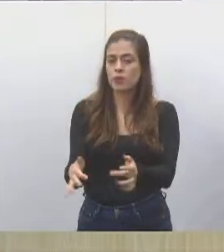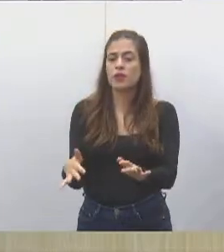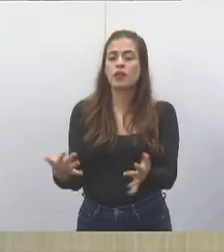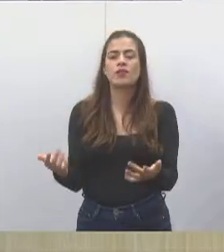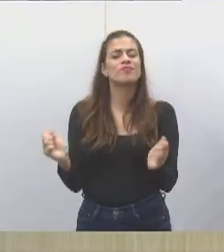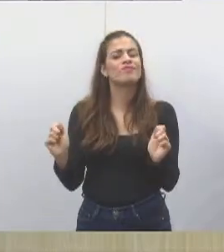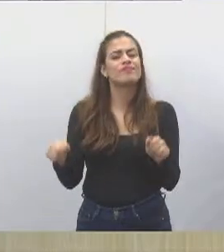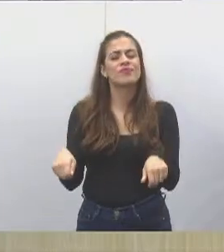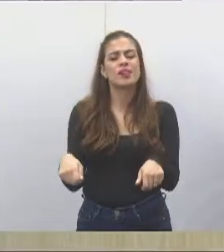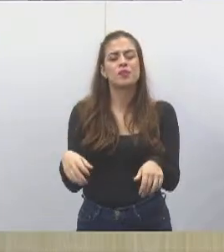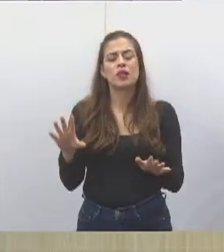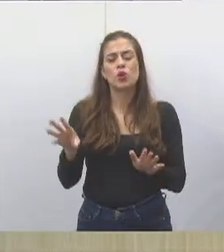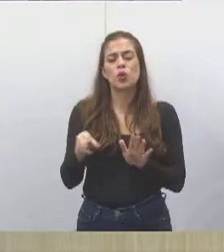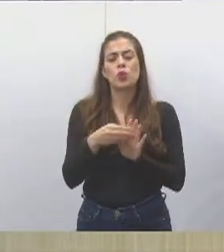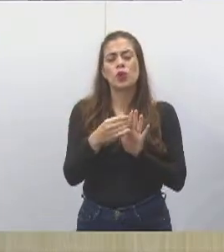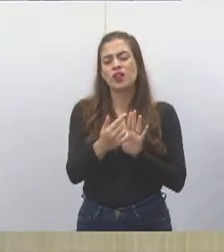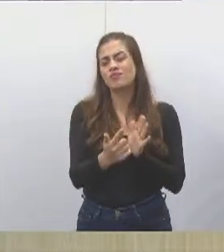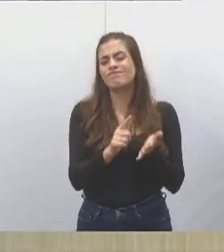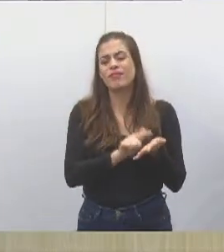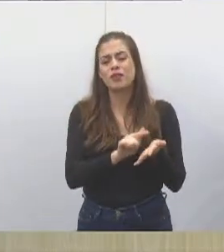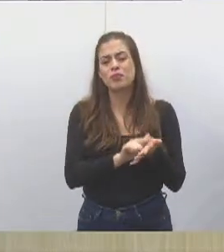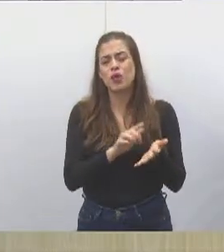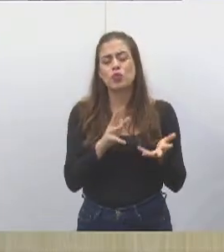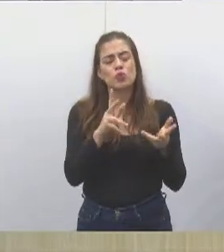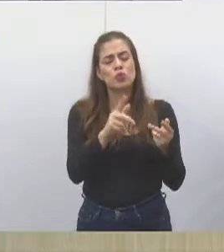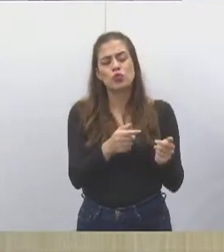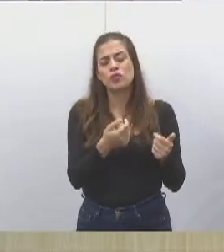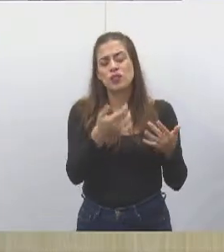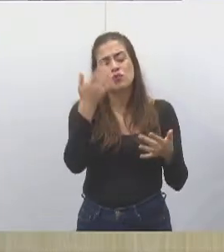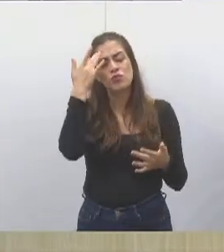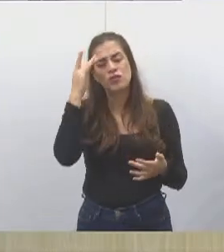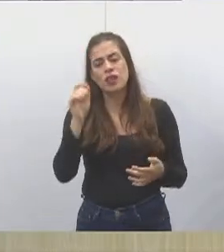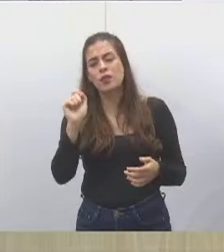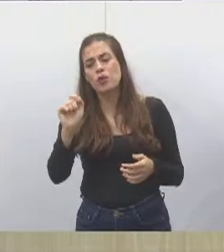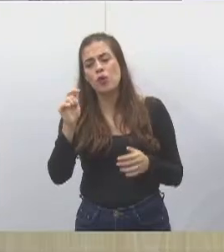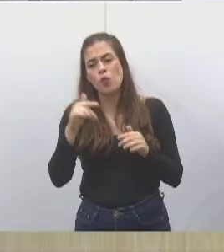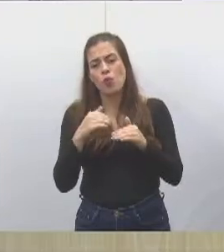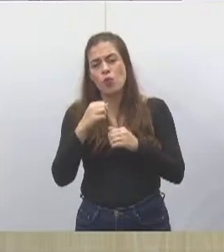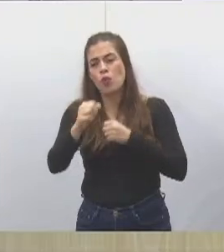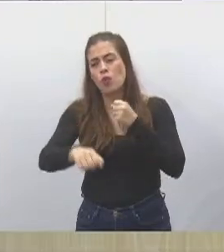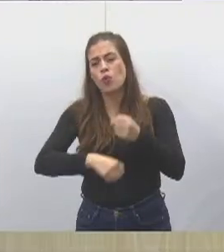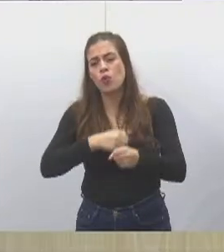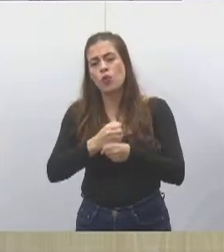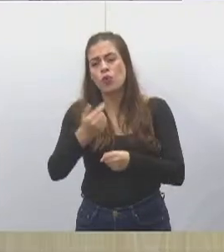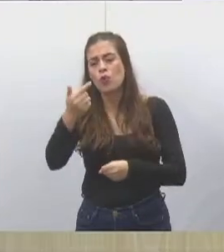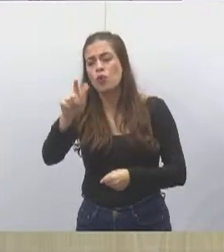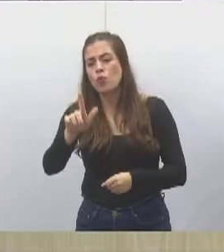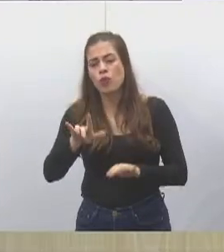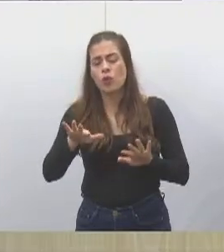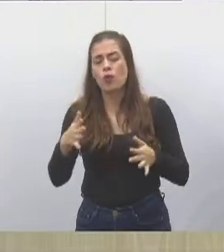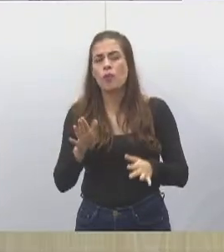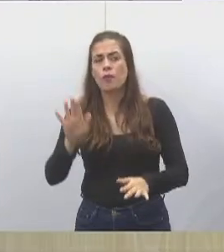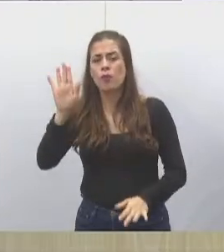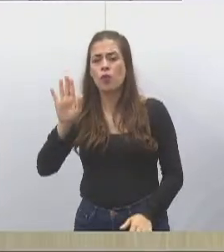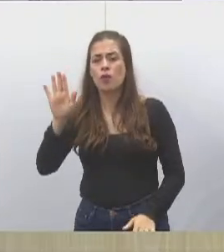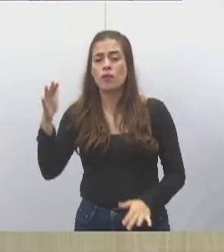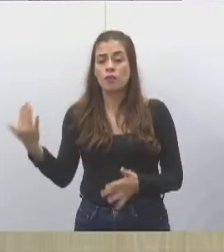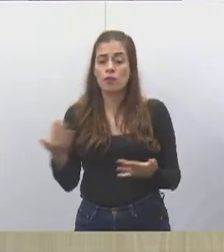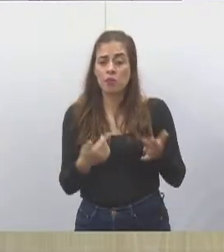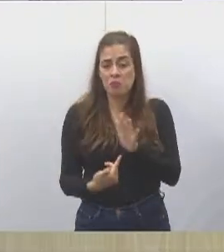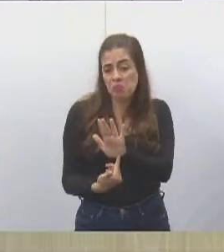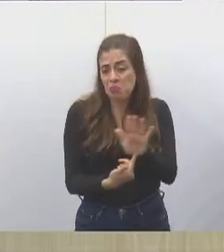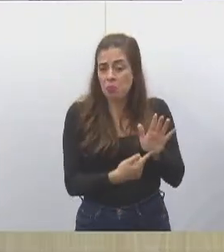teria como colocar tudo aqui sem saber quais são as diretrizes que vai ter no próximo ano aí. Mas eu acho que aqui praticamente